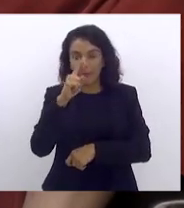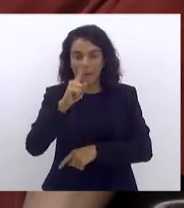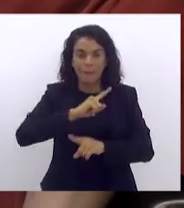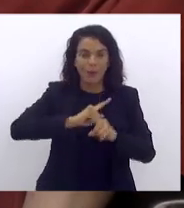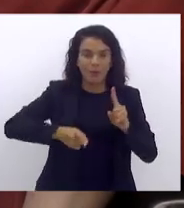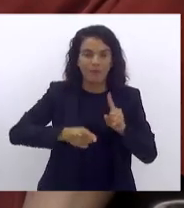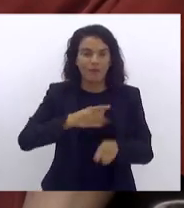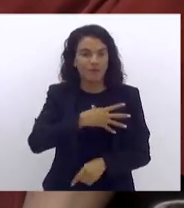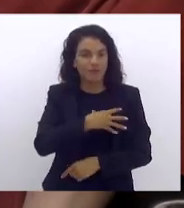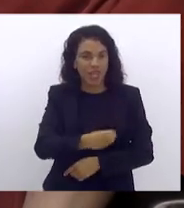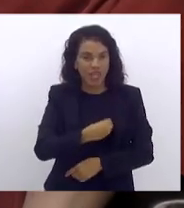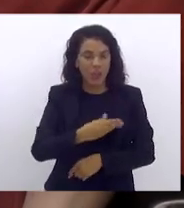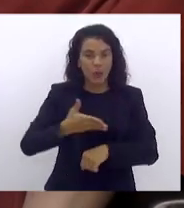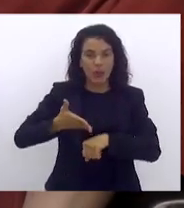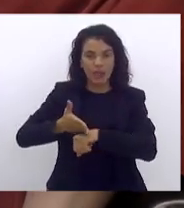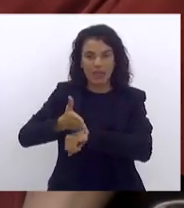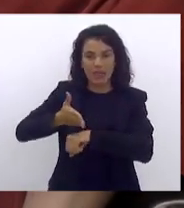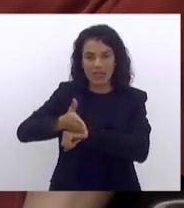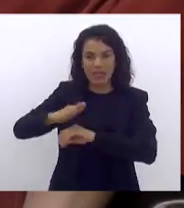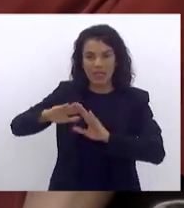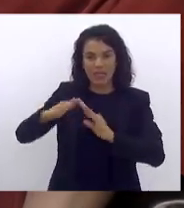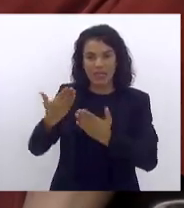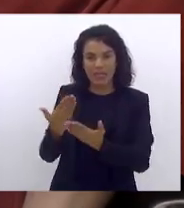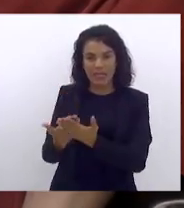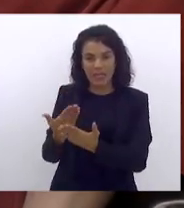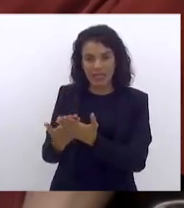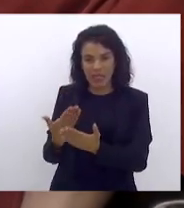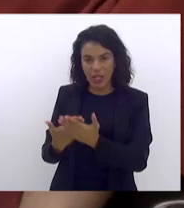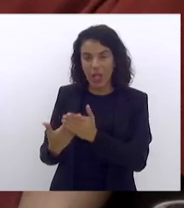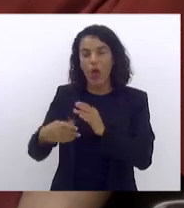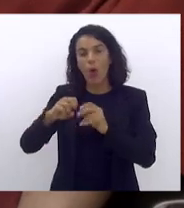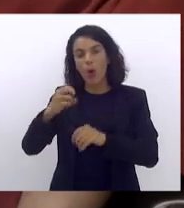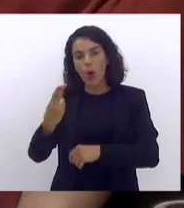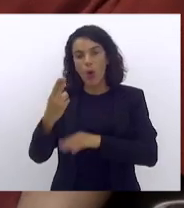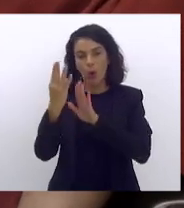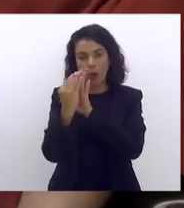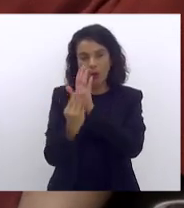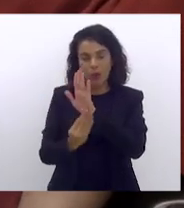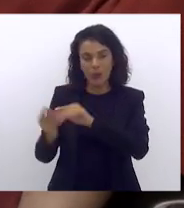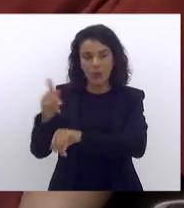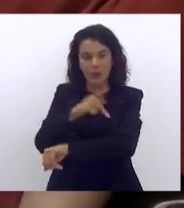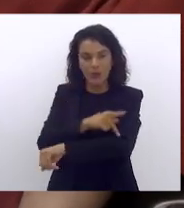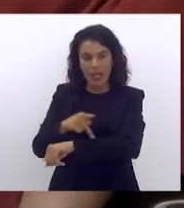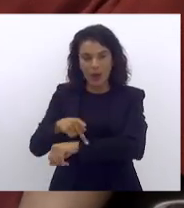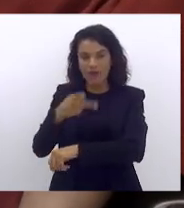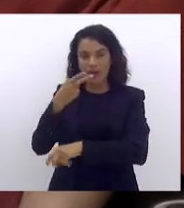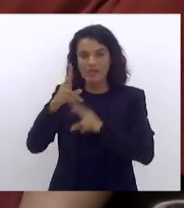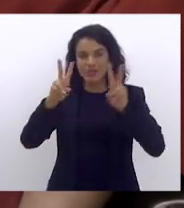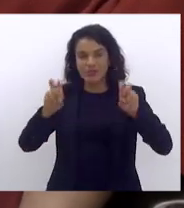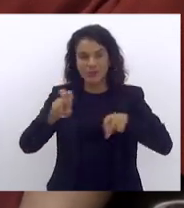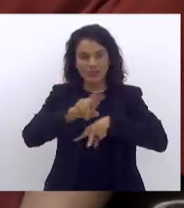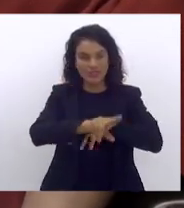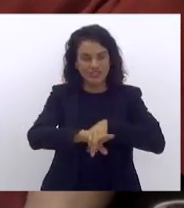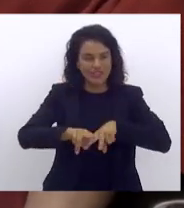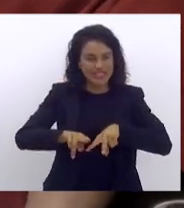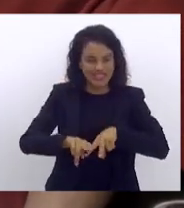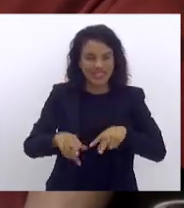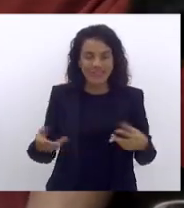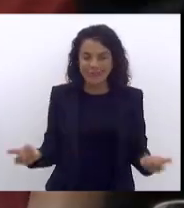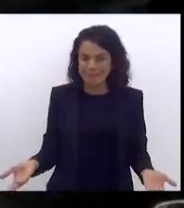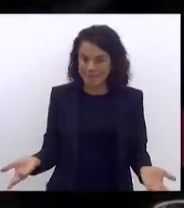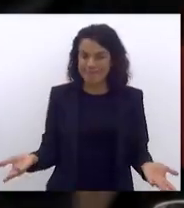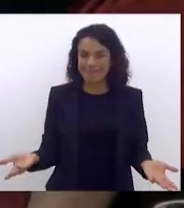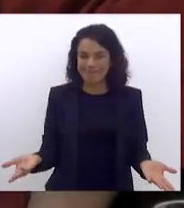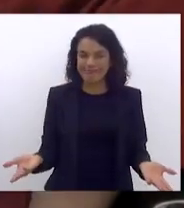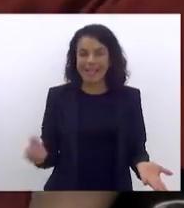seus filhos de assimilarem um conteúdo pedagógico. O que a gente precisa sempre